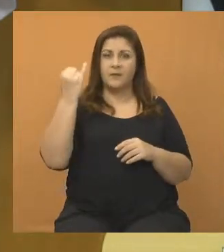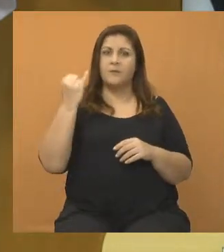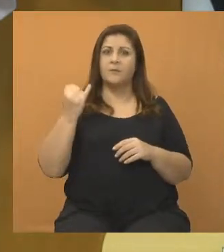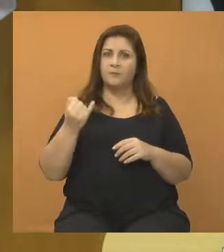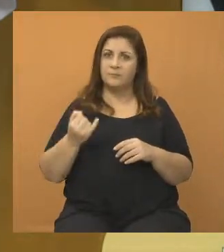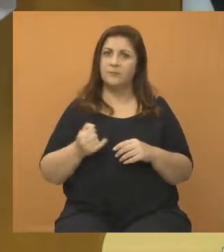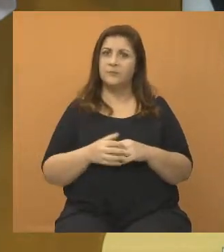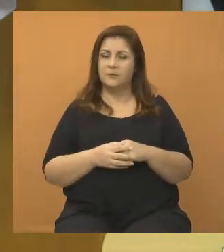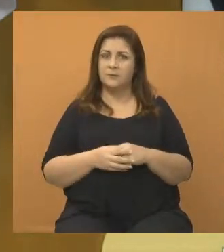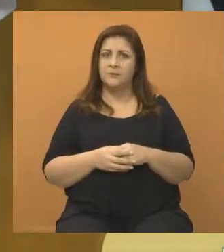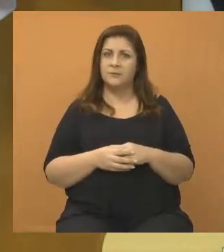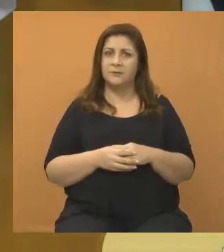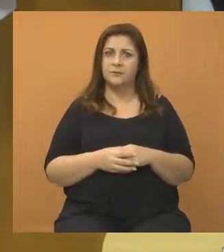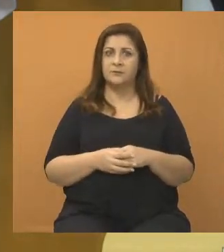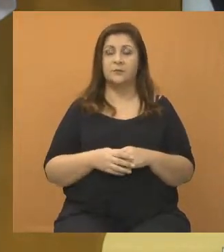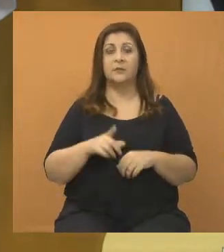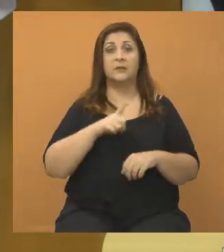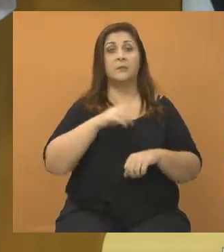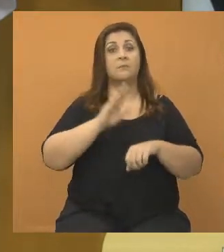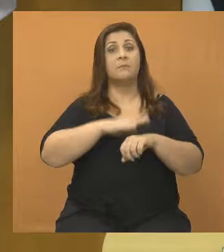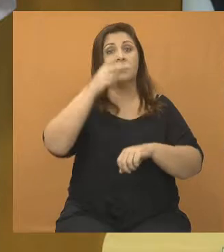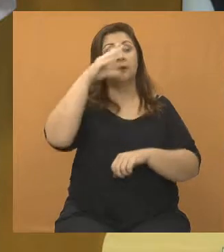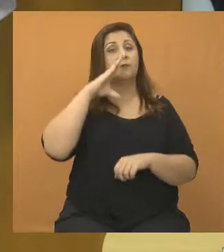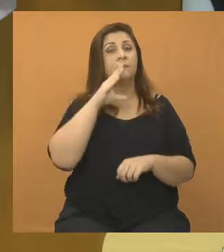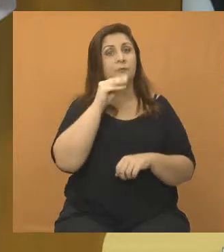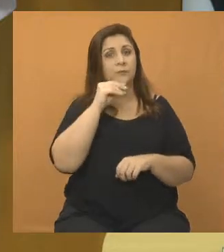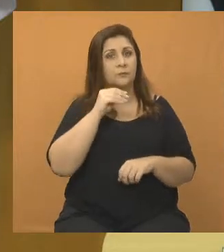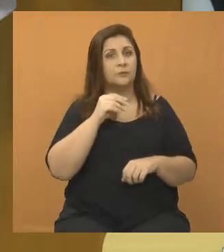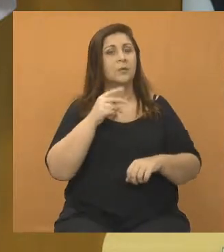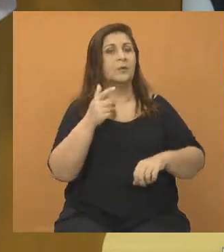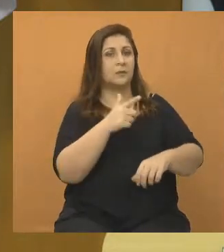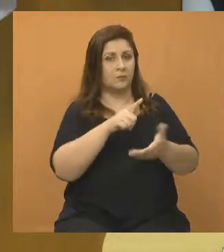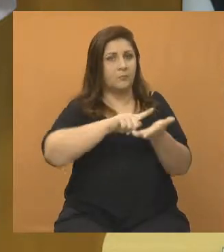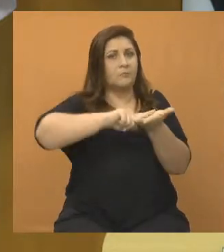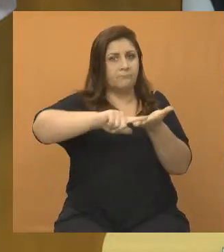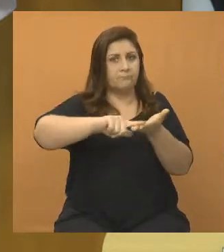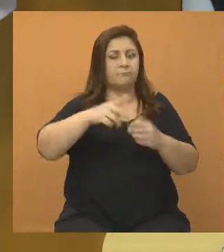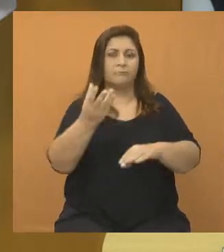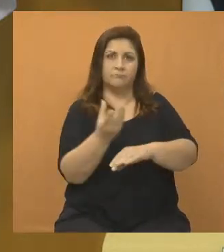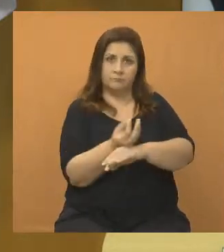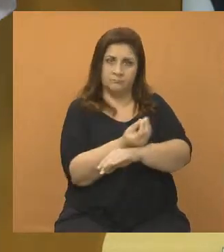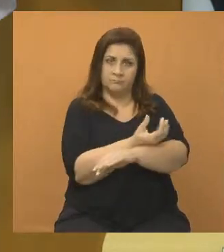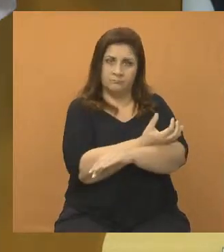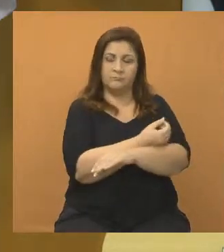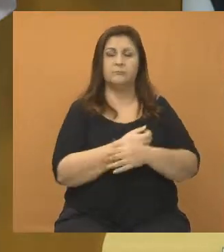tenha um aumento do efetivo dentro da Secretaria de Meio Ambiente para essas ações.